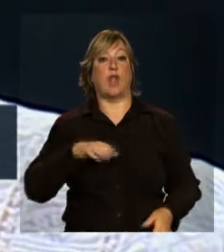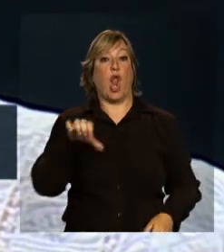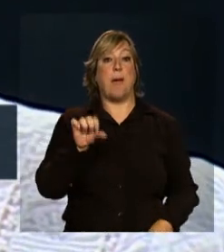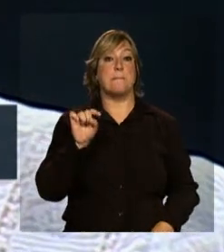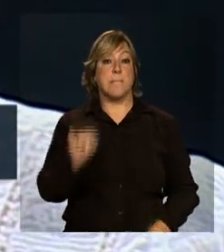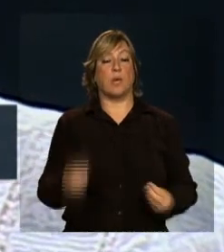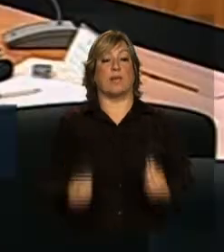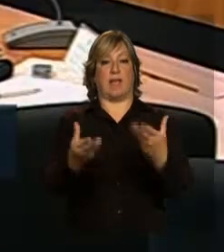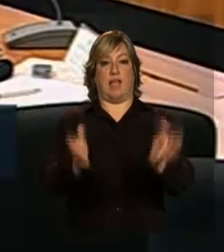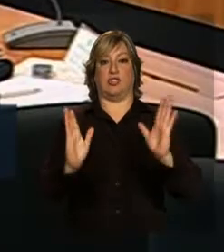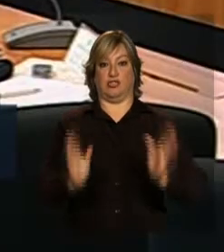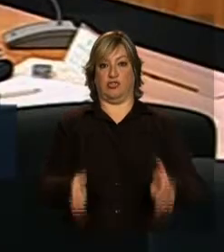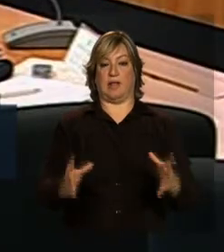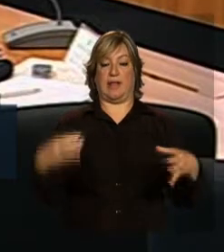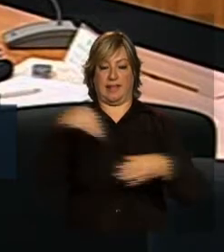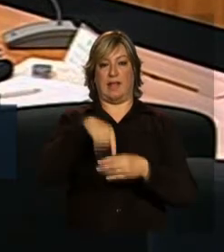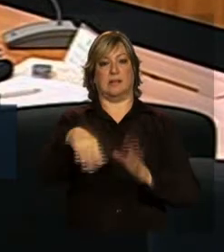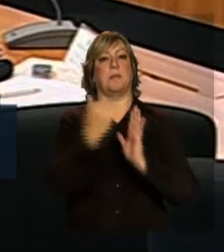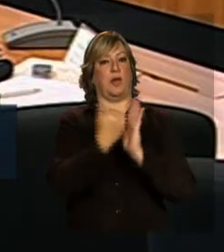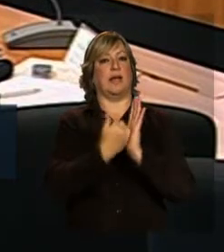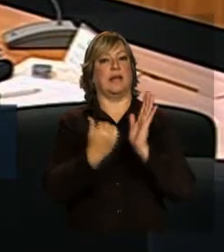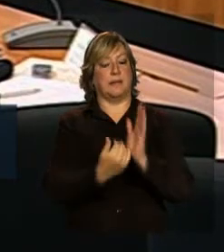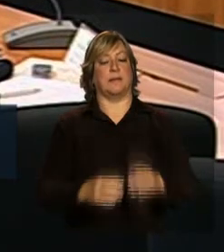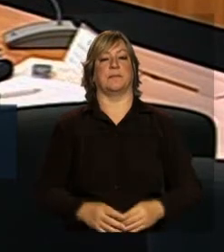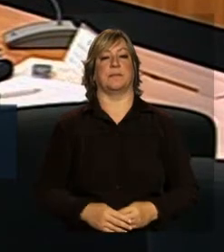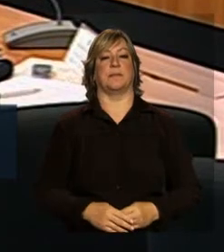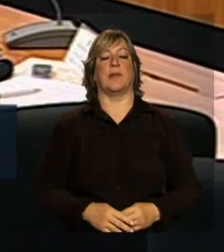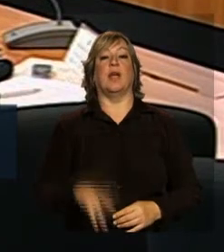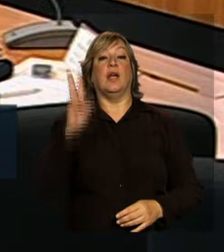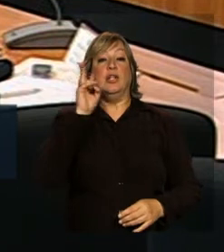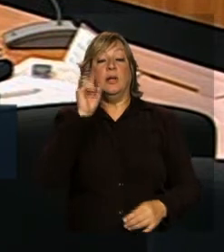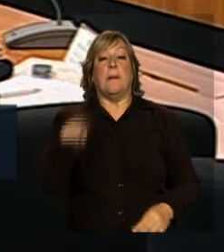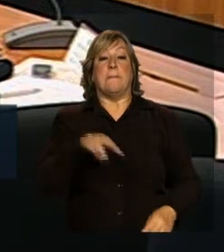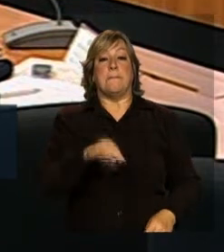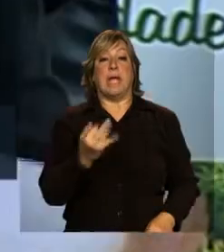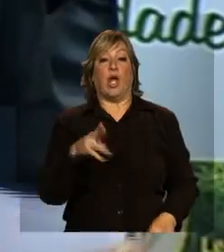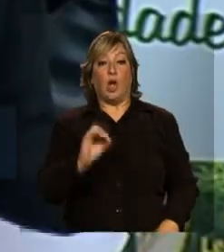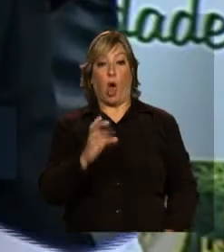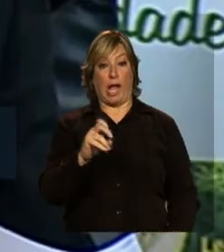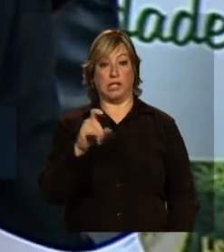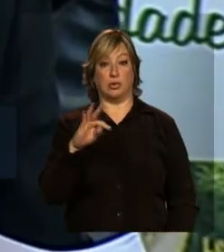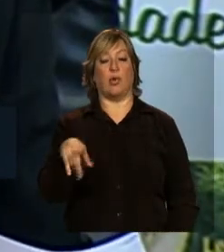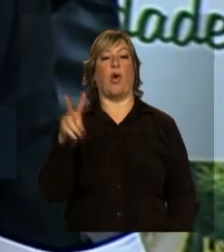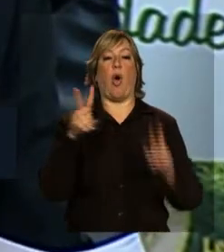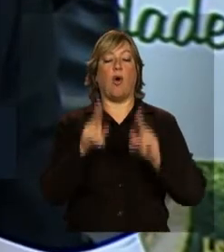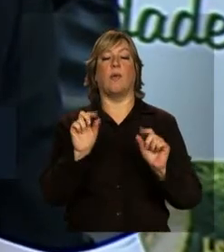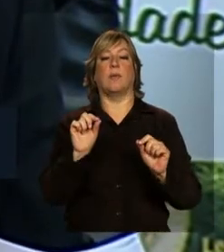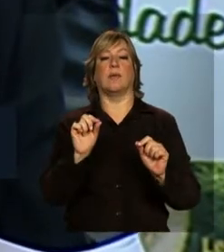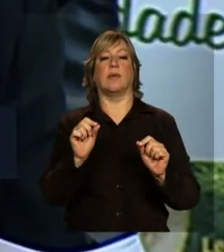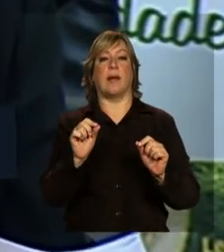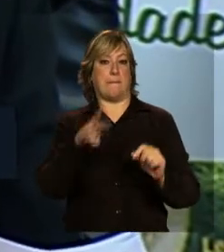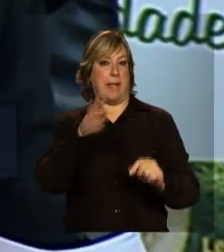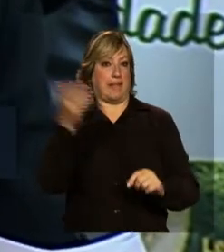mil entregues dentro deste programa. No âmbito do microcrédito, conforme a meta prevista,